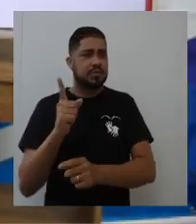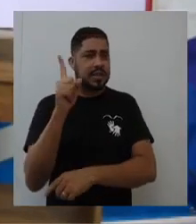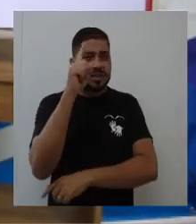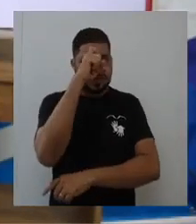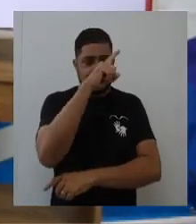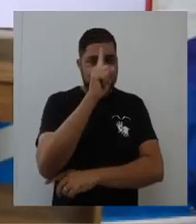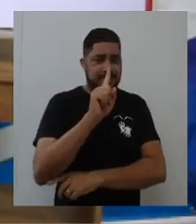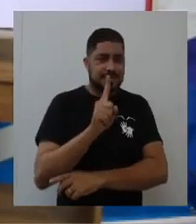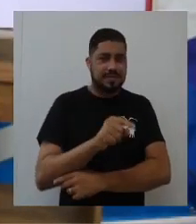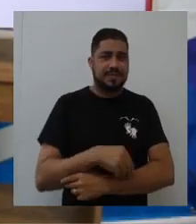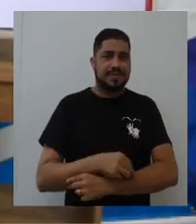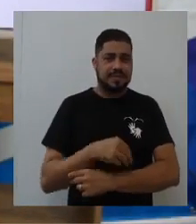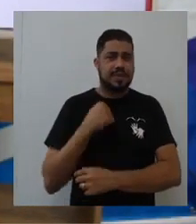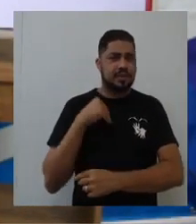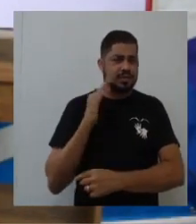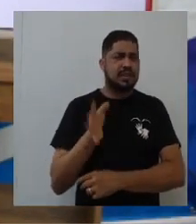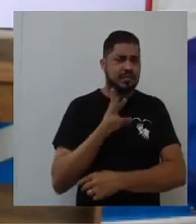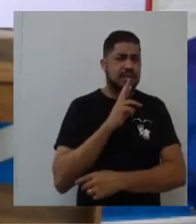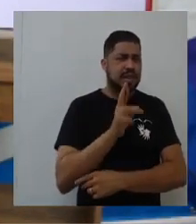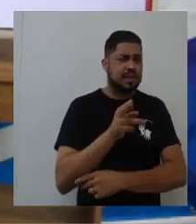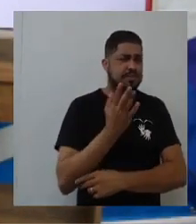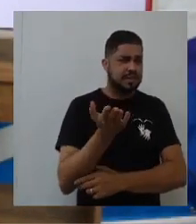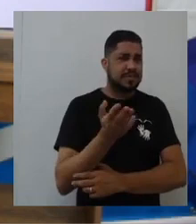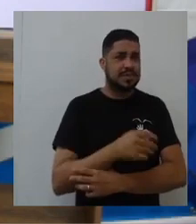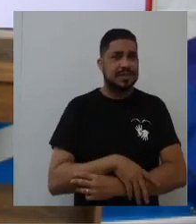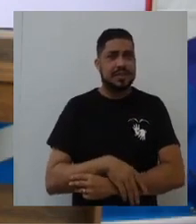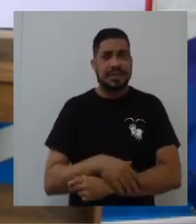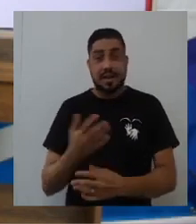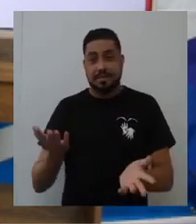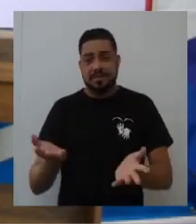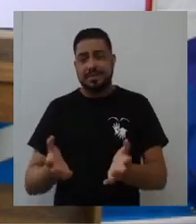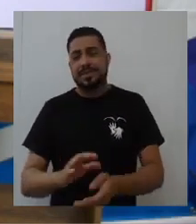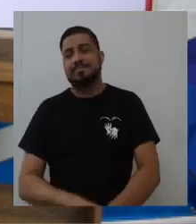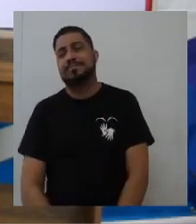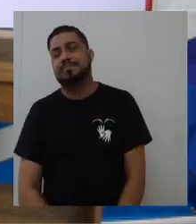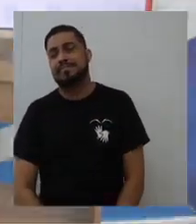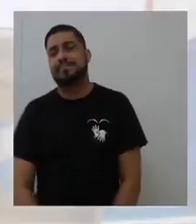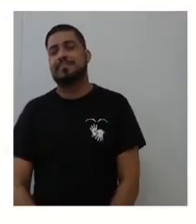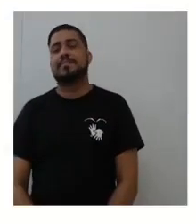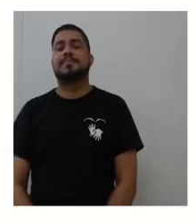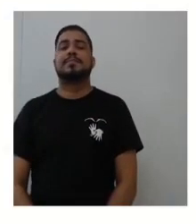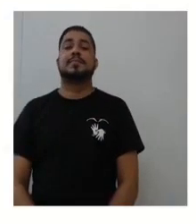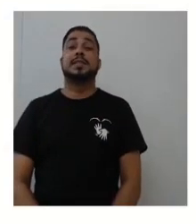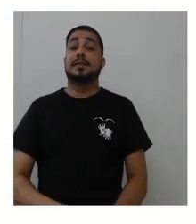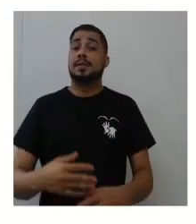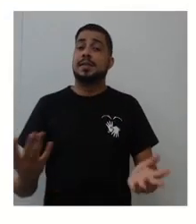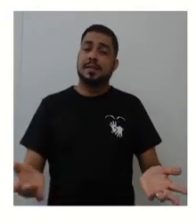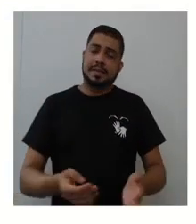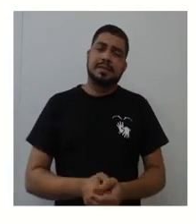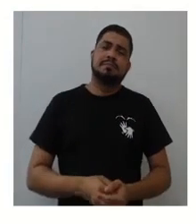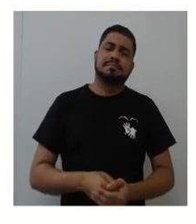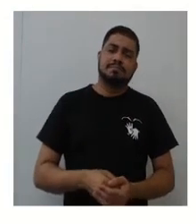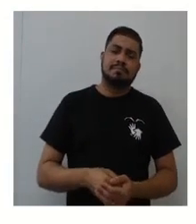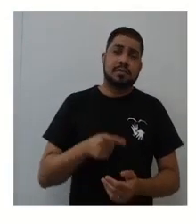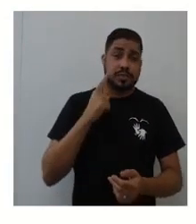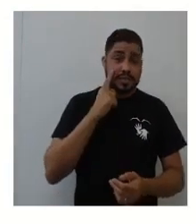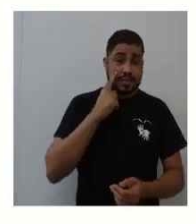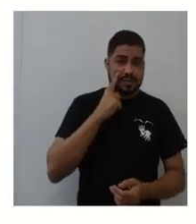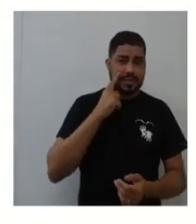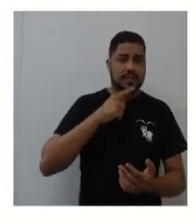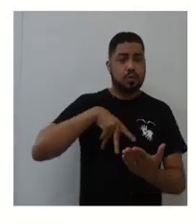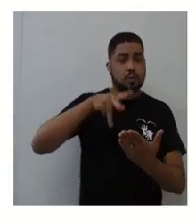não, tá? Eu já vou partir para dar a resposta para vocês, inclusive agora. Olha só. Na verdade, quando você lê o